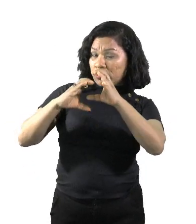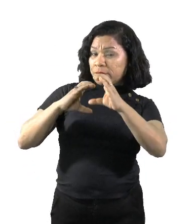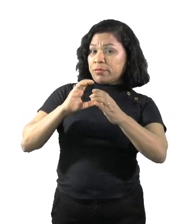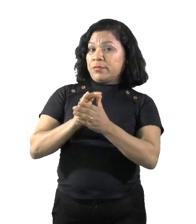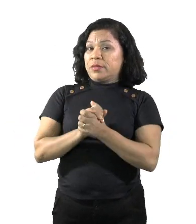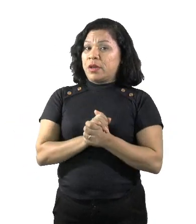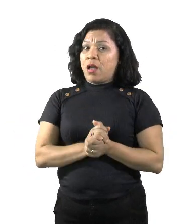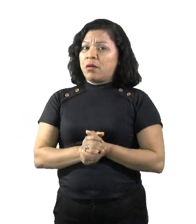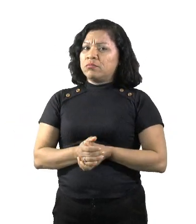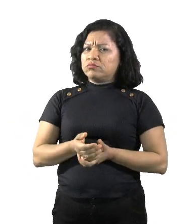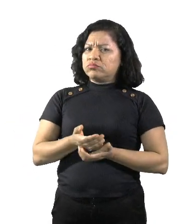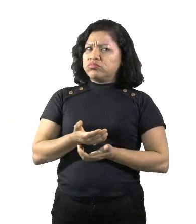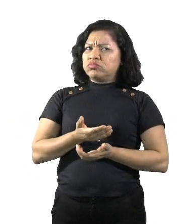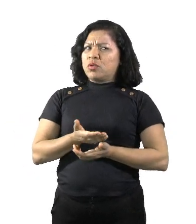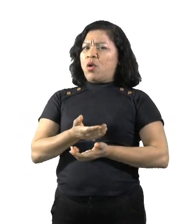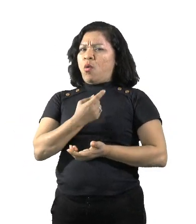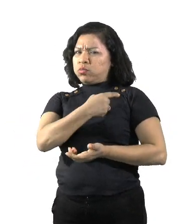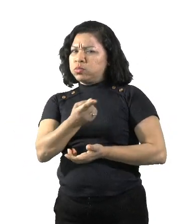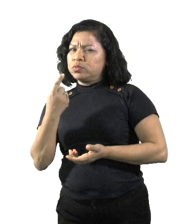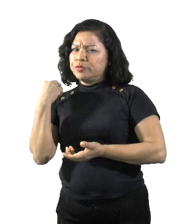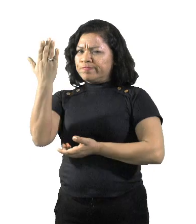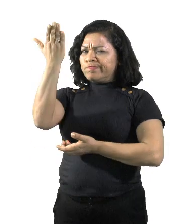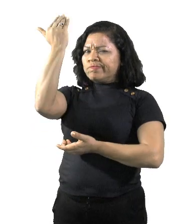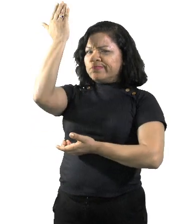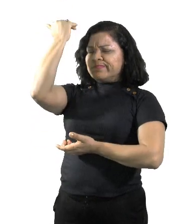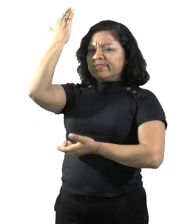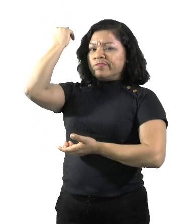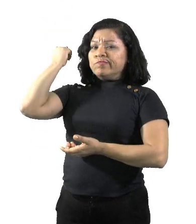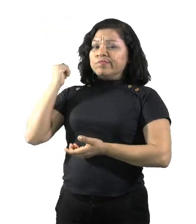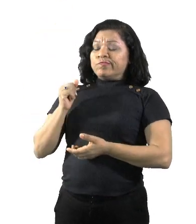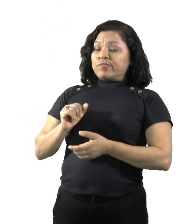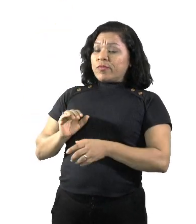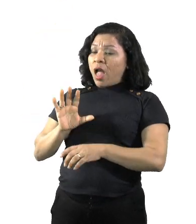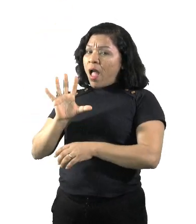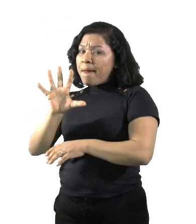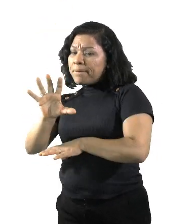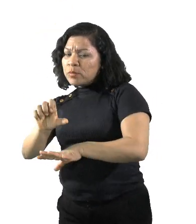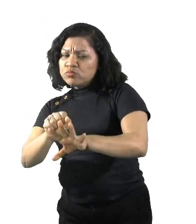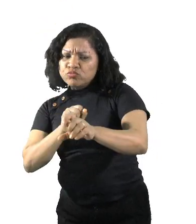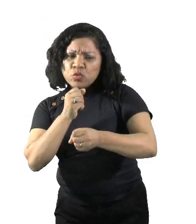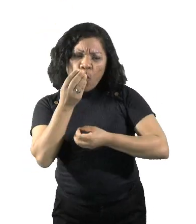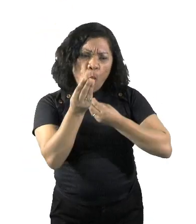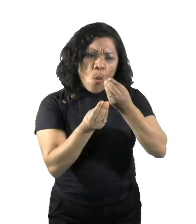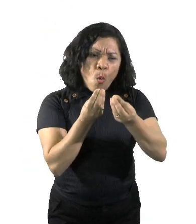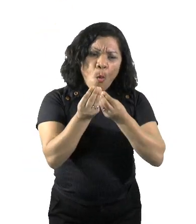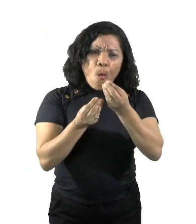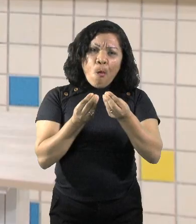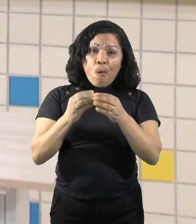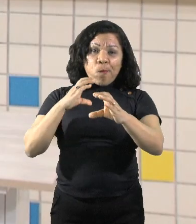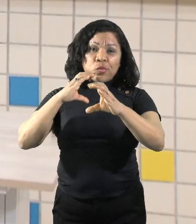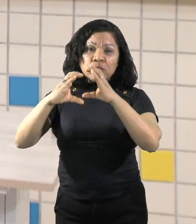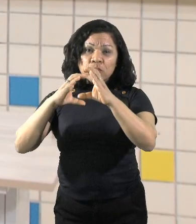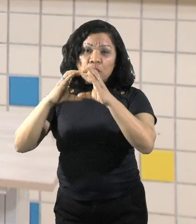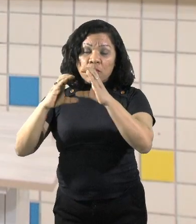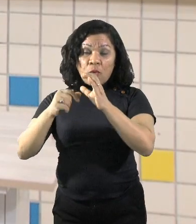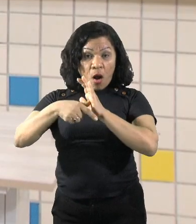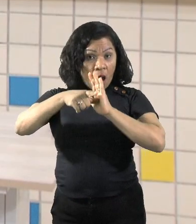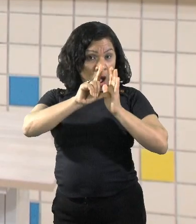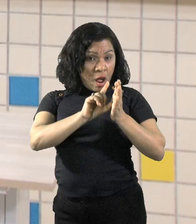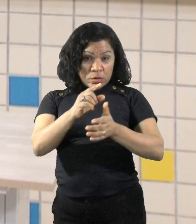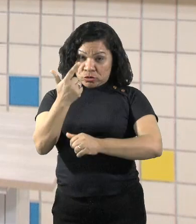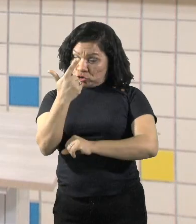nossos antepassados, eles buscaram outras maneiras de se comunicar. Antes, não existia essa